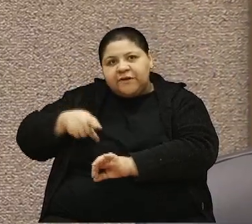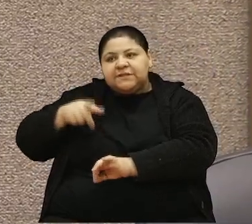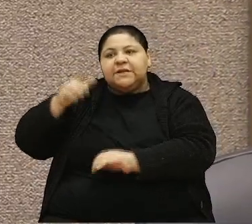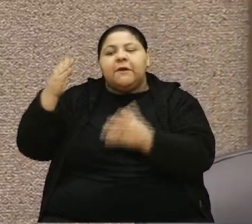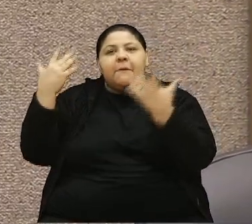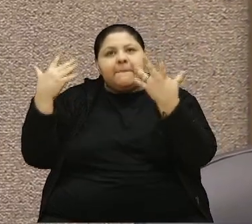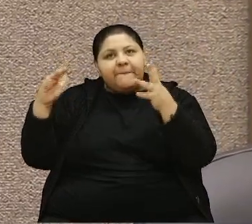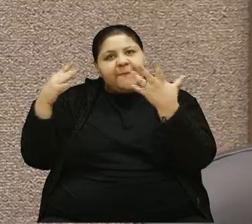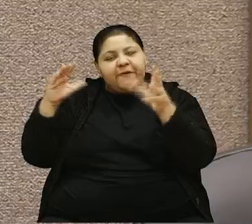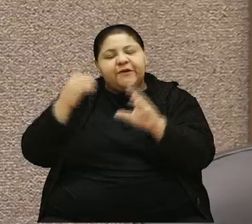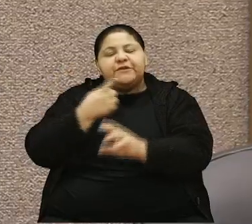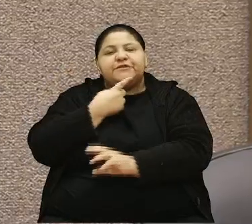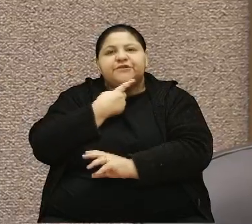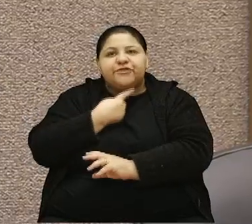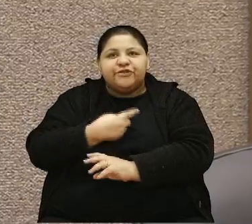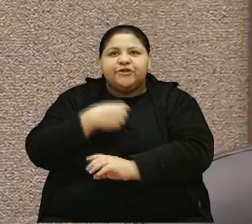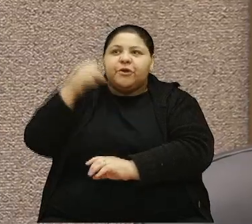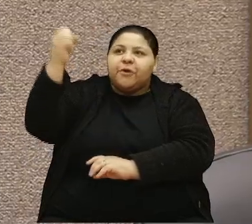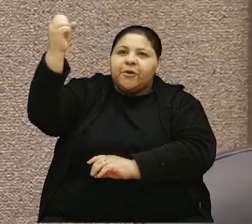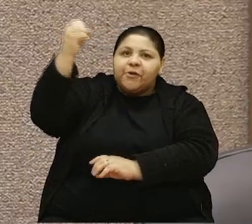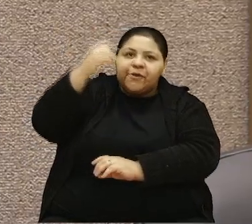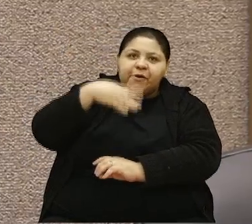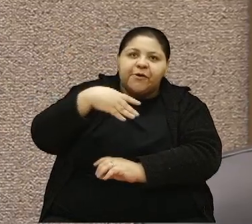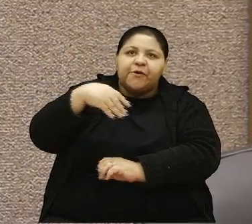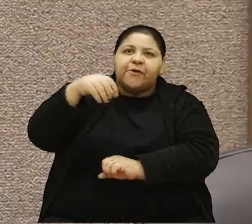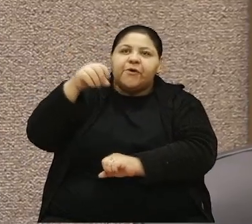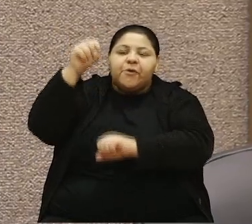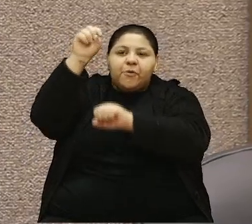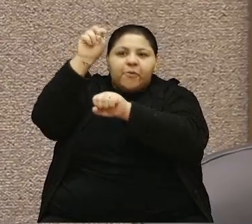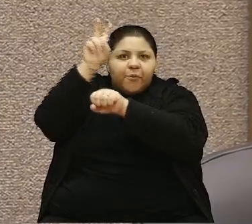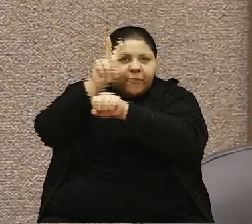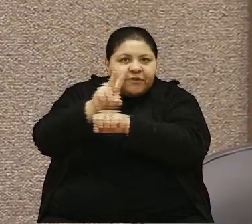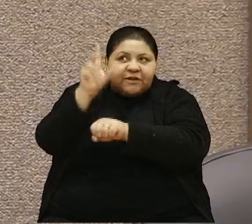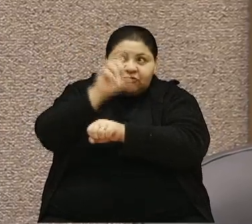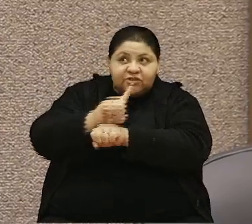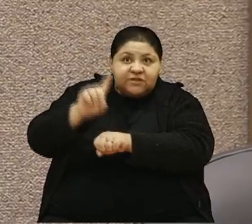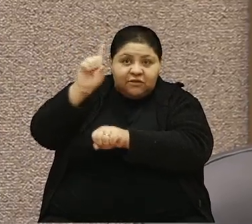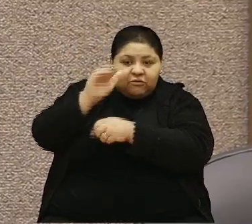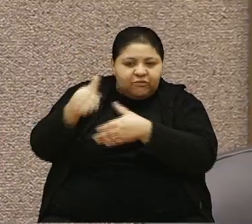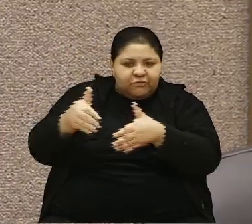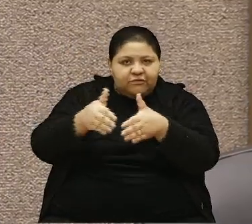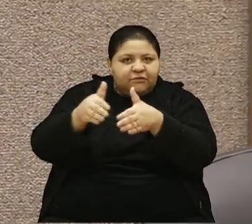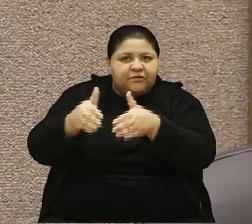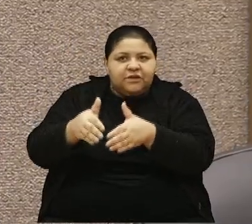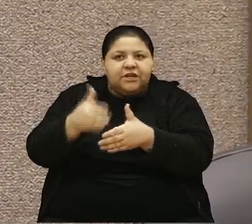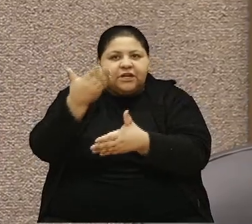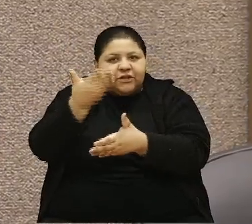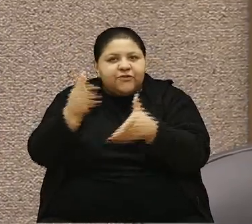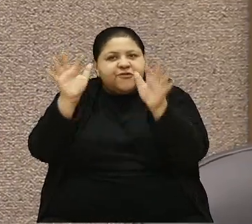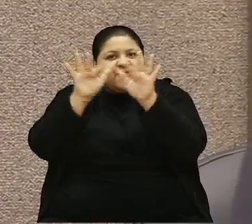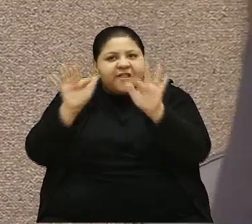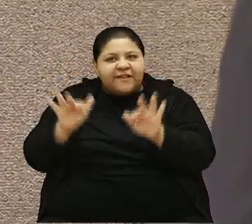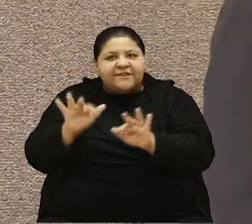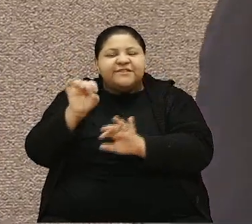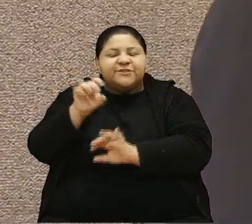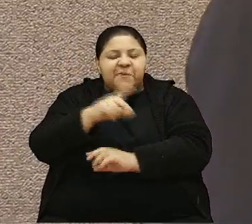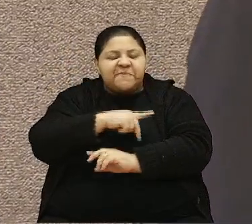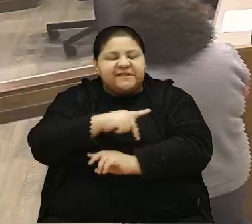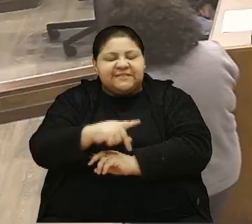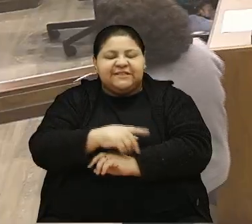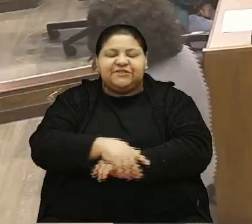parabéns, desejo muita luz, muita proteção no teu caminho, Alexandre, e que tu seja muito feliz. Era isso, senhor